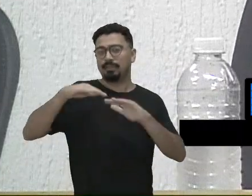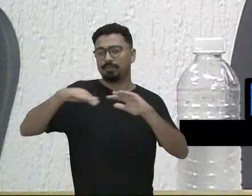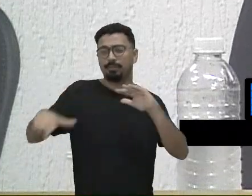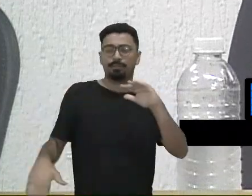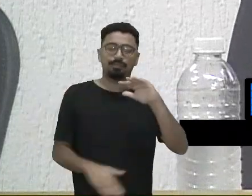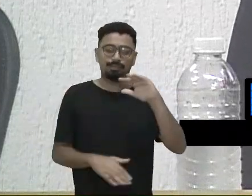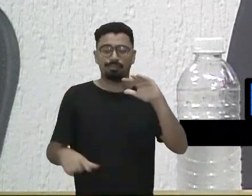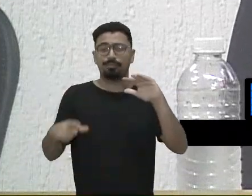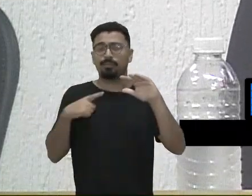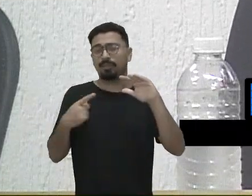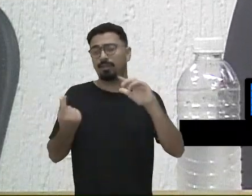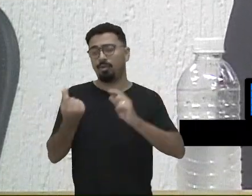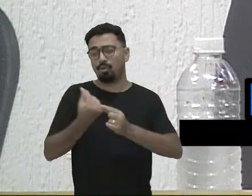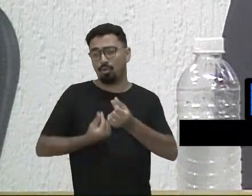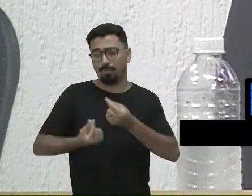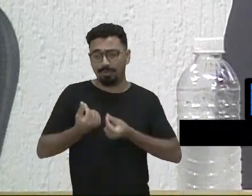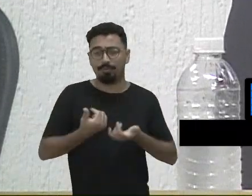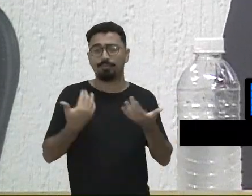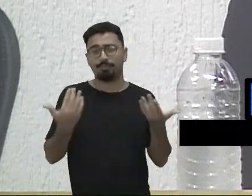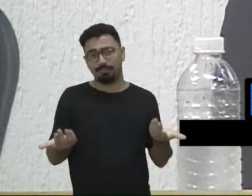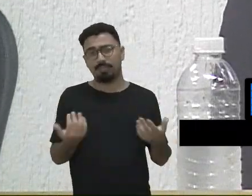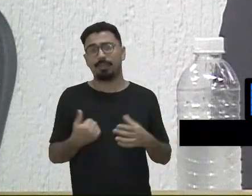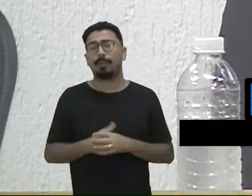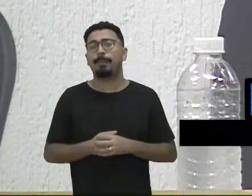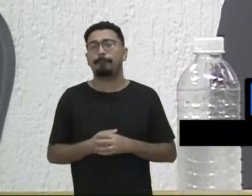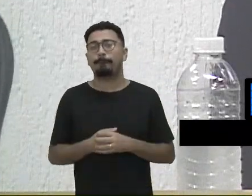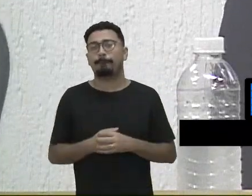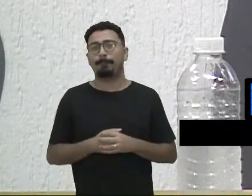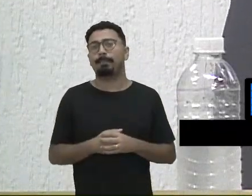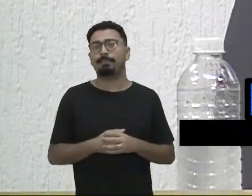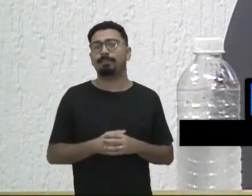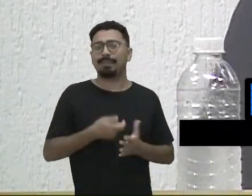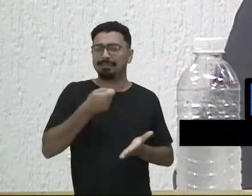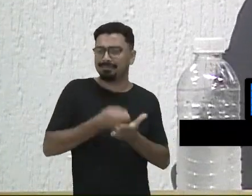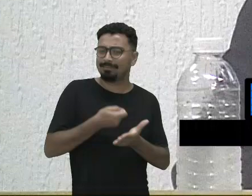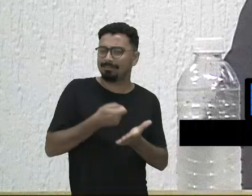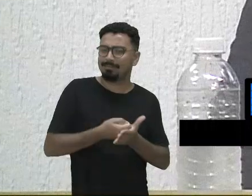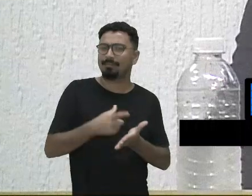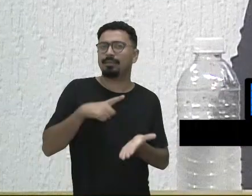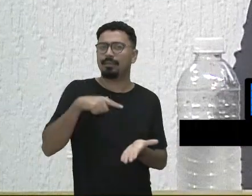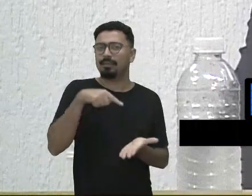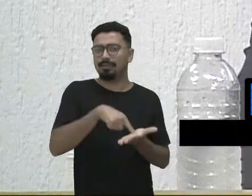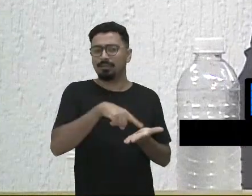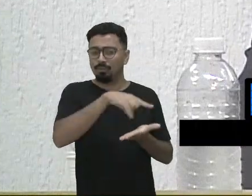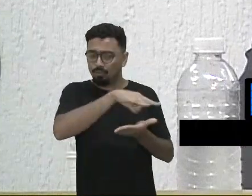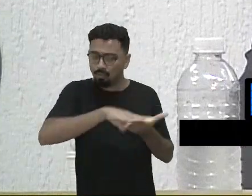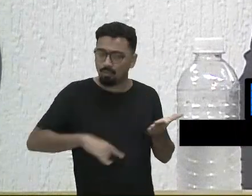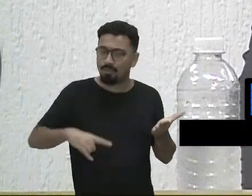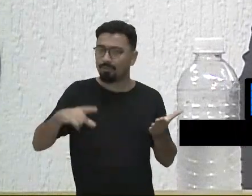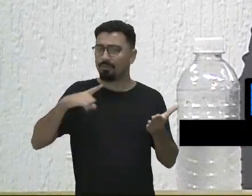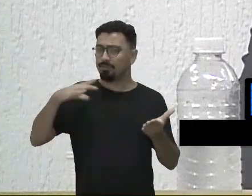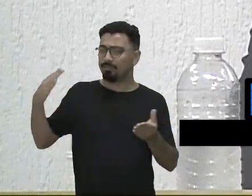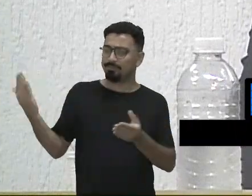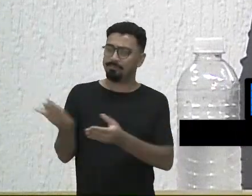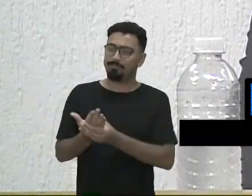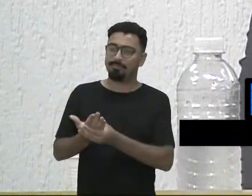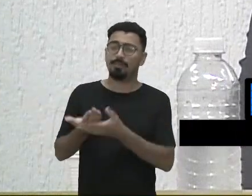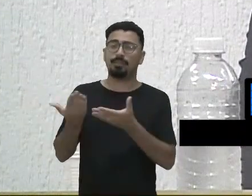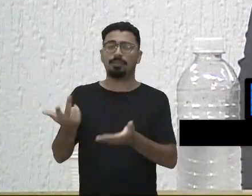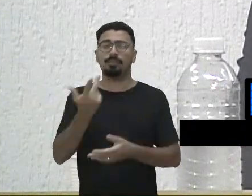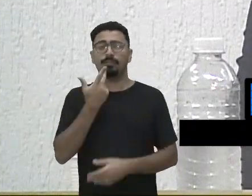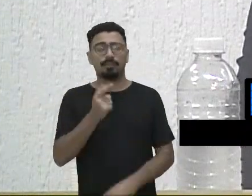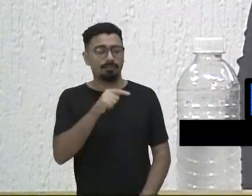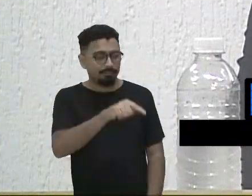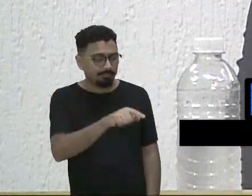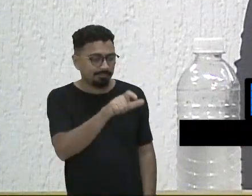marginalização socioeconômica. Então, exigir essa questão burocrática extrajudicial é ao mesmo tempo você falar para a